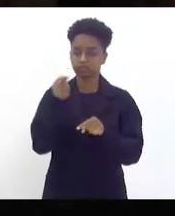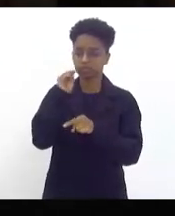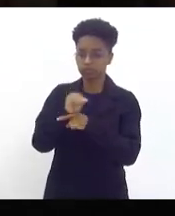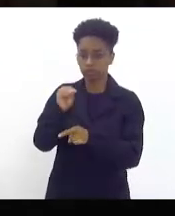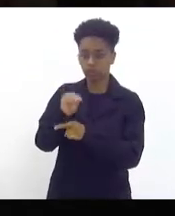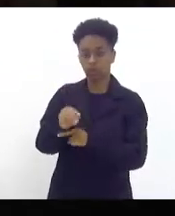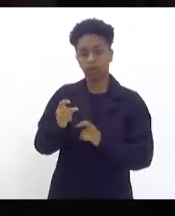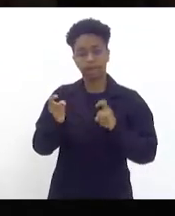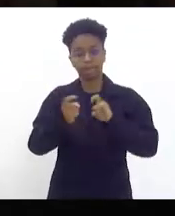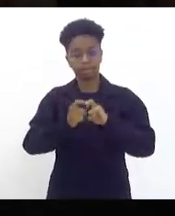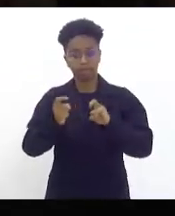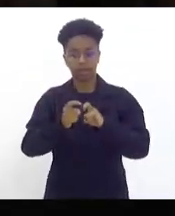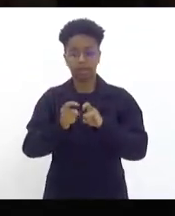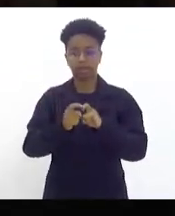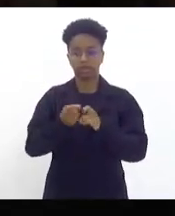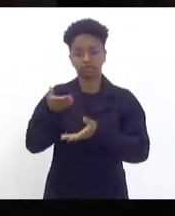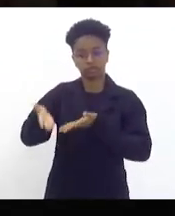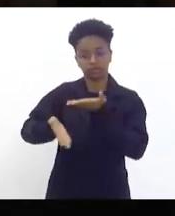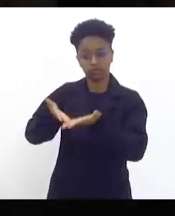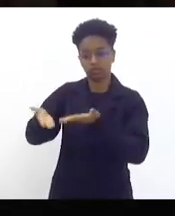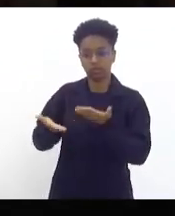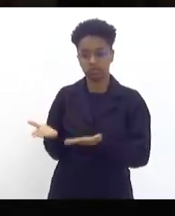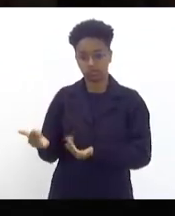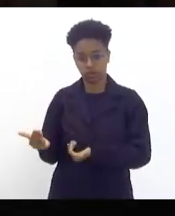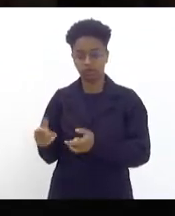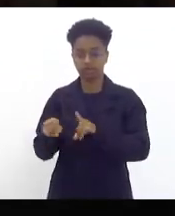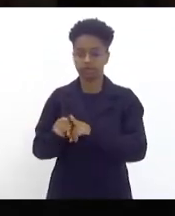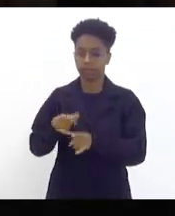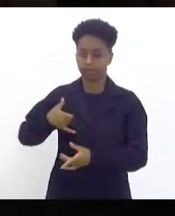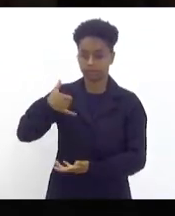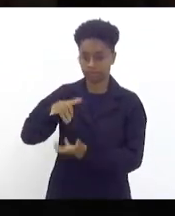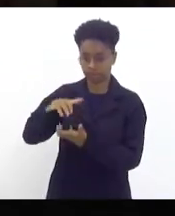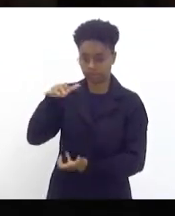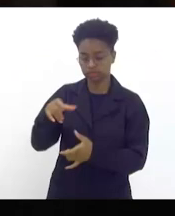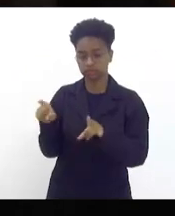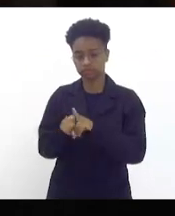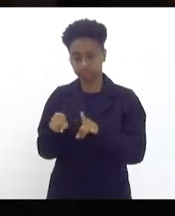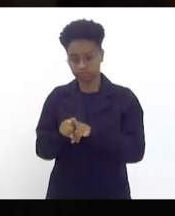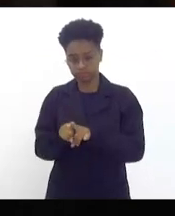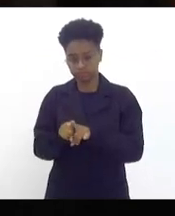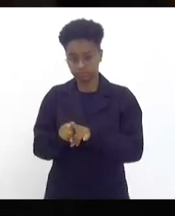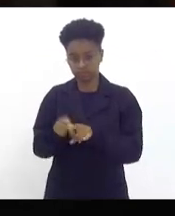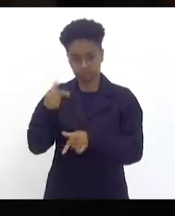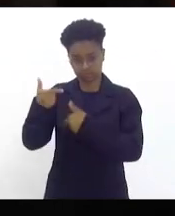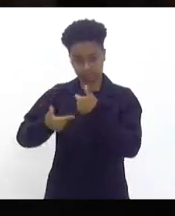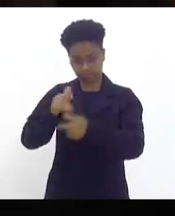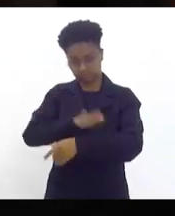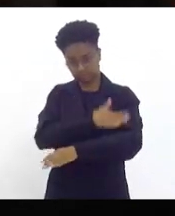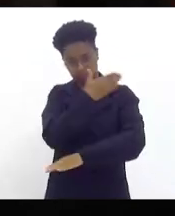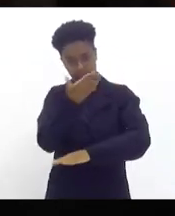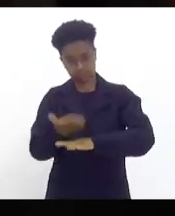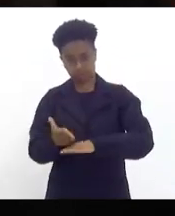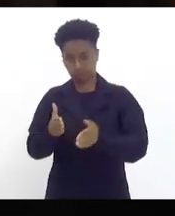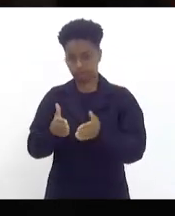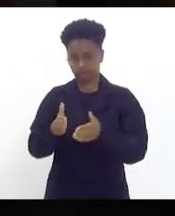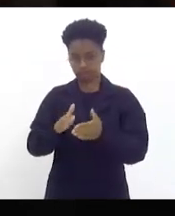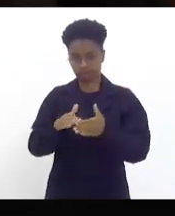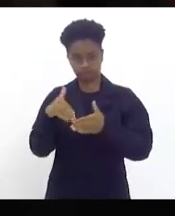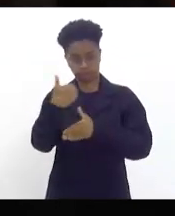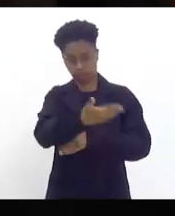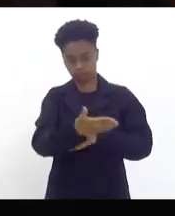médicos com os mais novos e com os mais velhos além do cumprimento da jornada de trabalho fora do ambiente